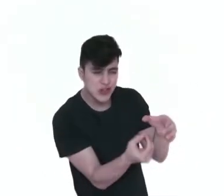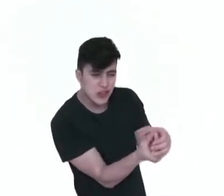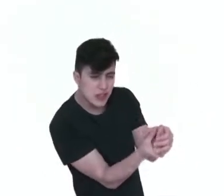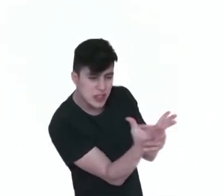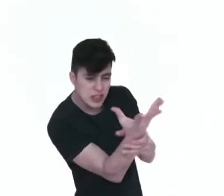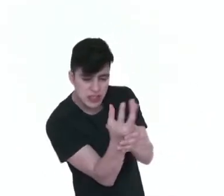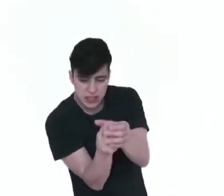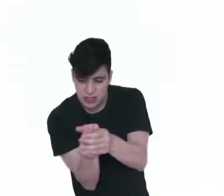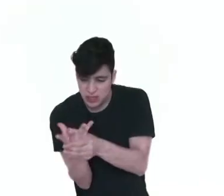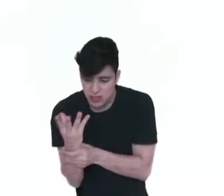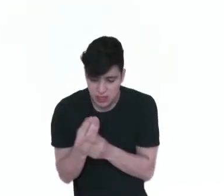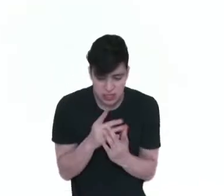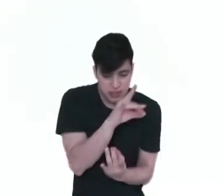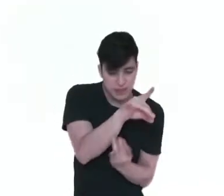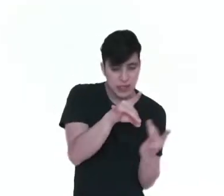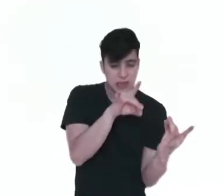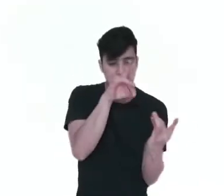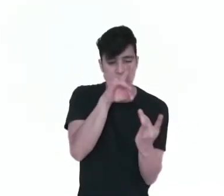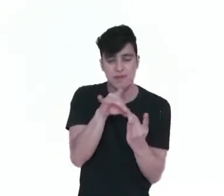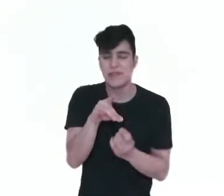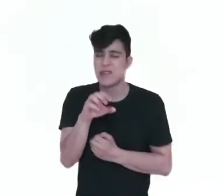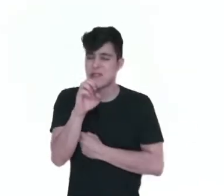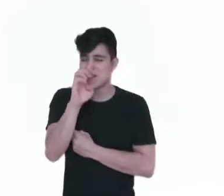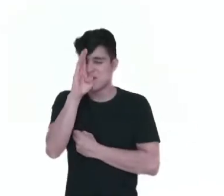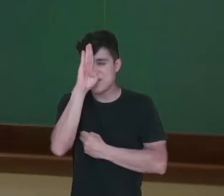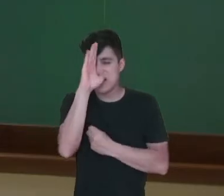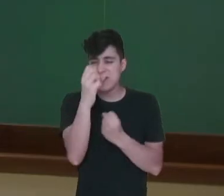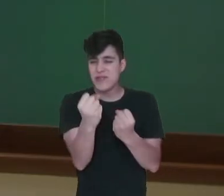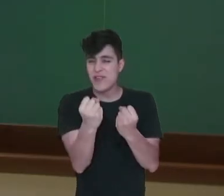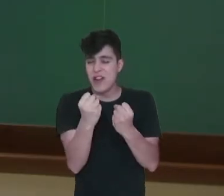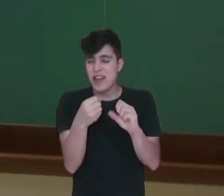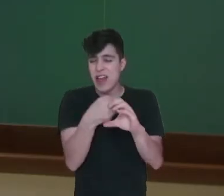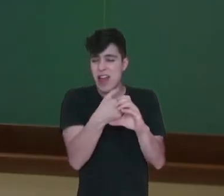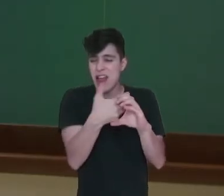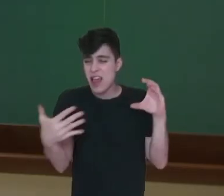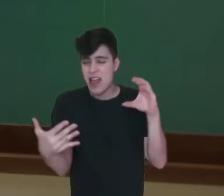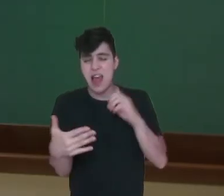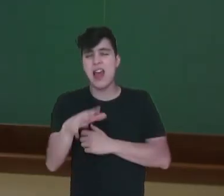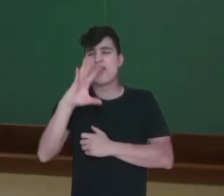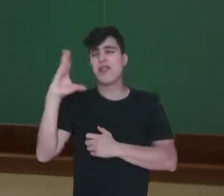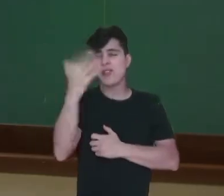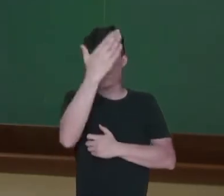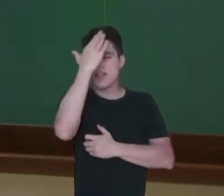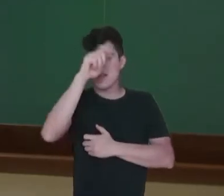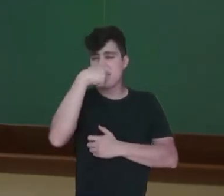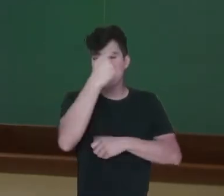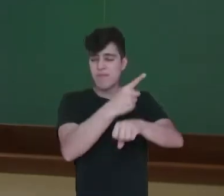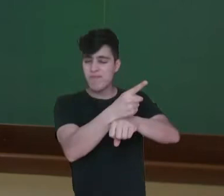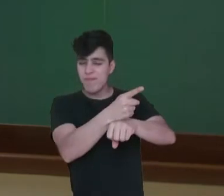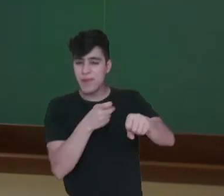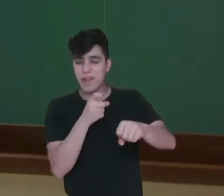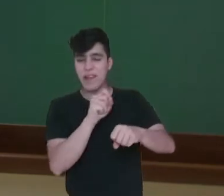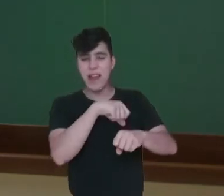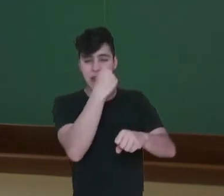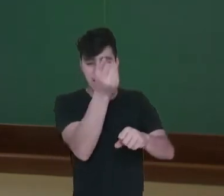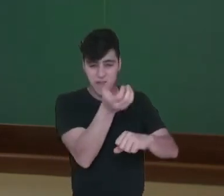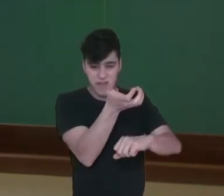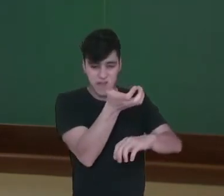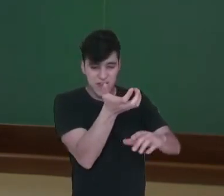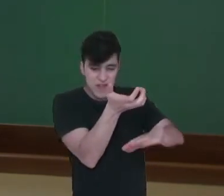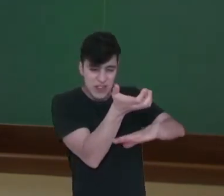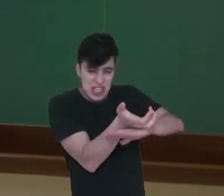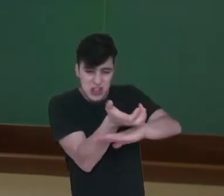de vegetação. E uma das mais características quando a gente estuda a mata de igapó é justamente a Vitória régia. Claro que nós